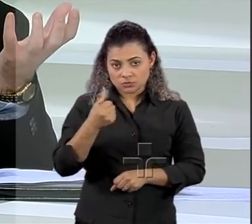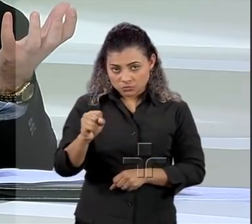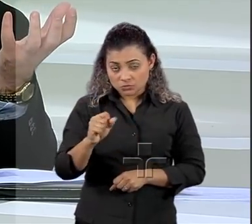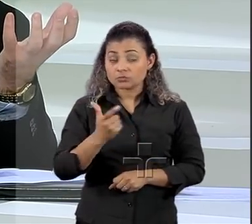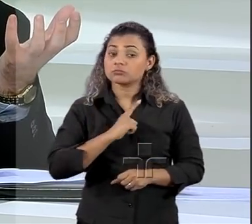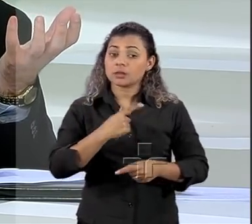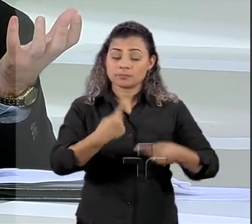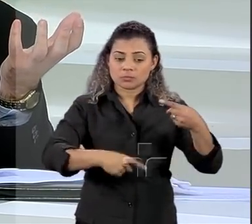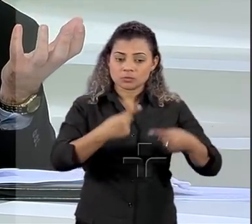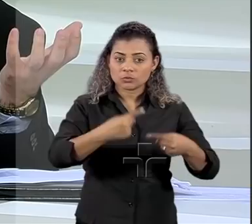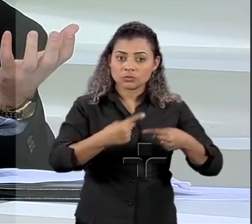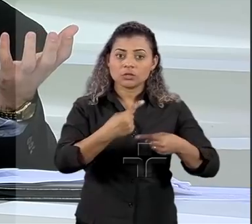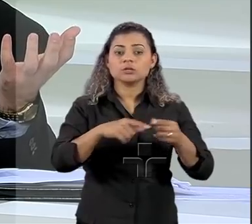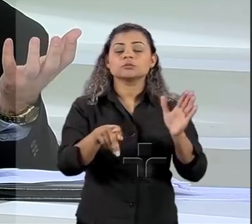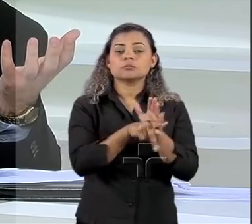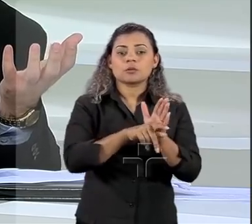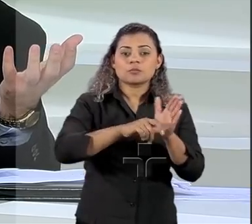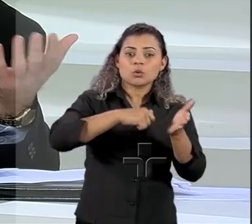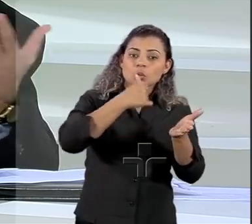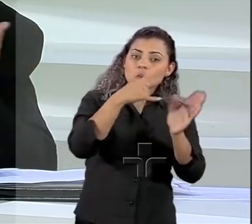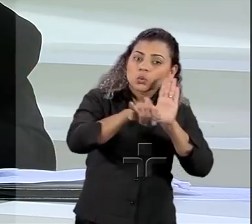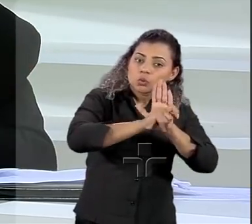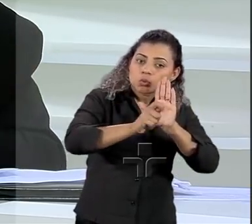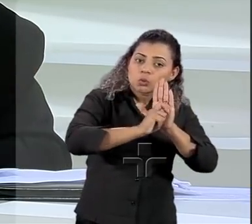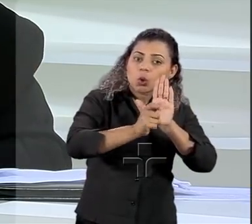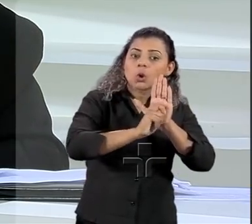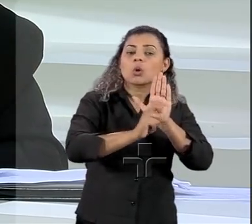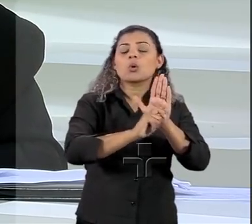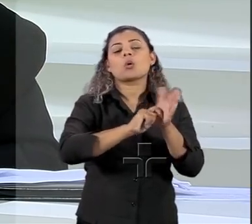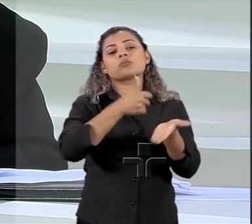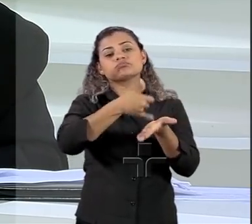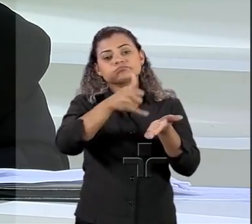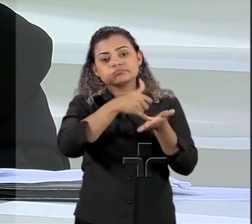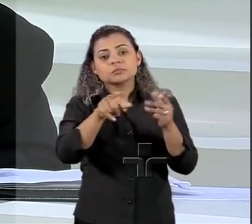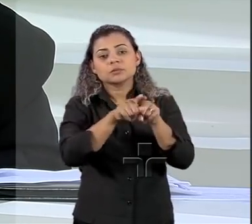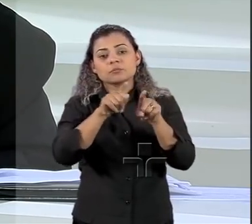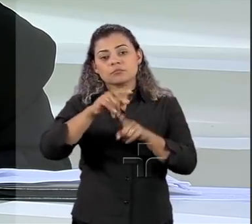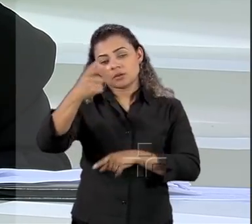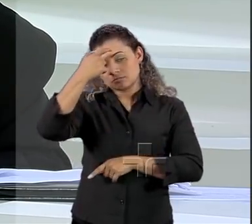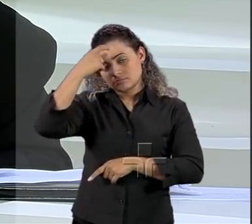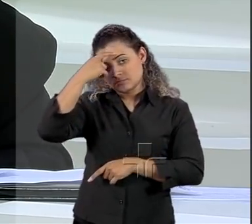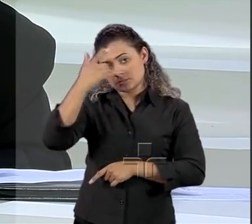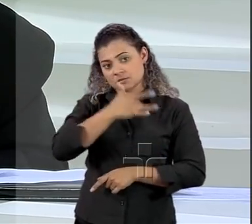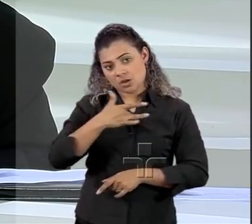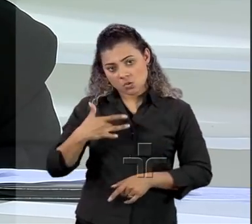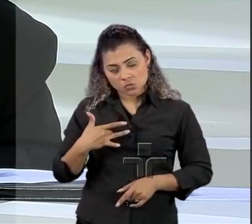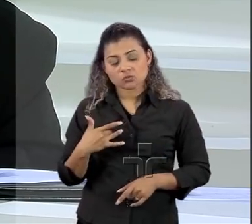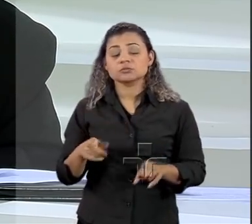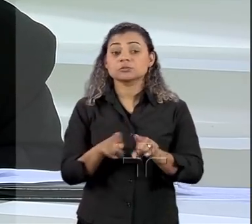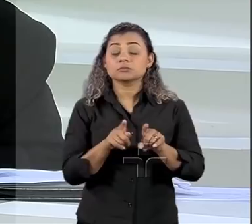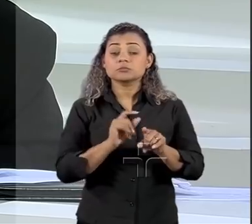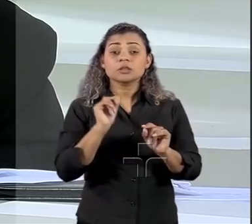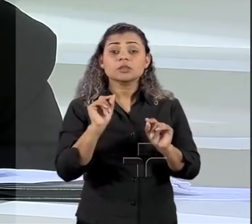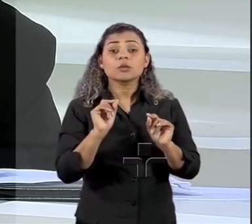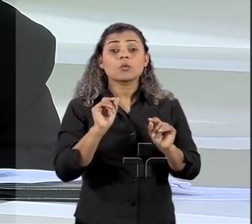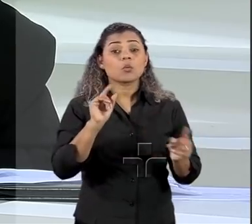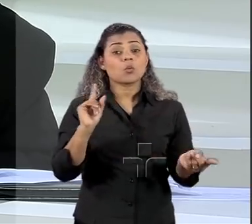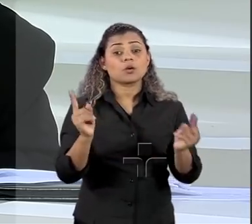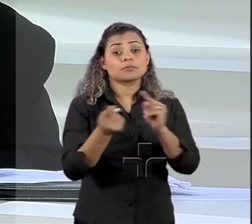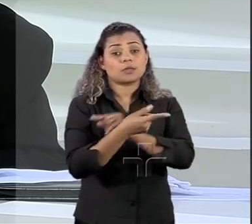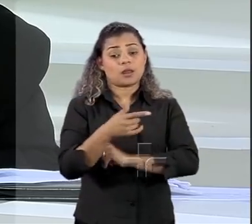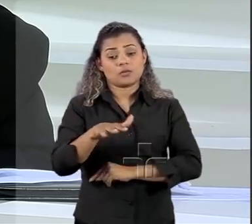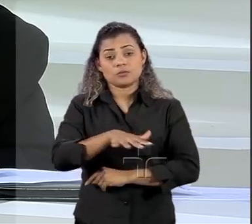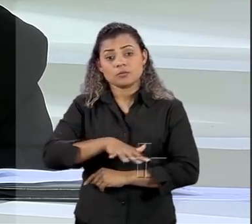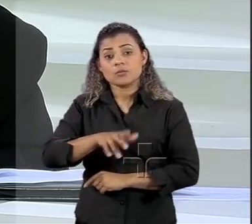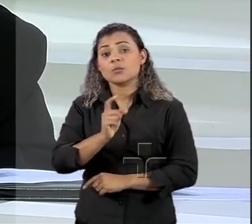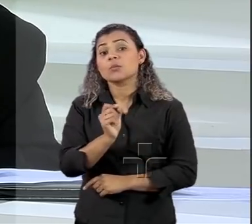Política Nacional de Drogas e da Política de Saúde Mental, a posição contrária à legalização das drogas, essa é